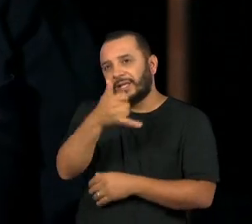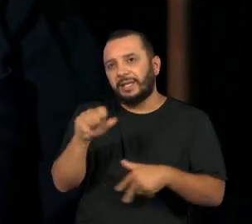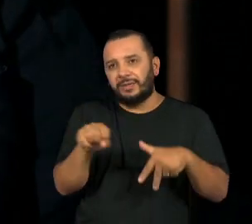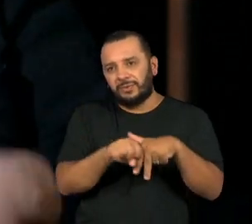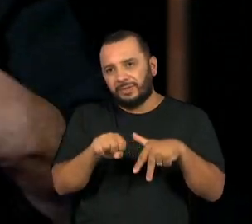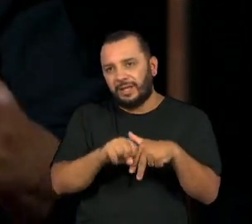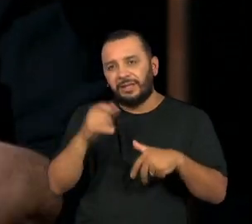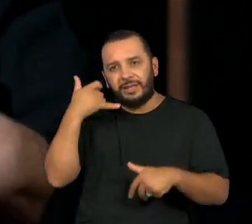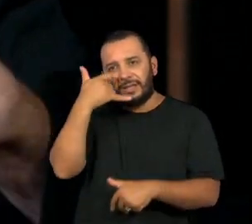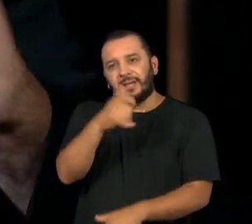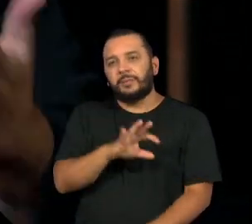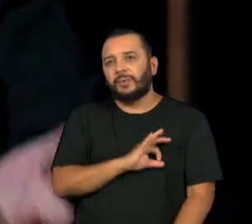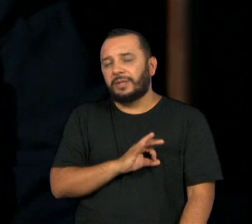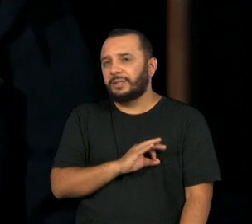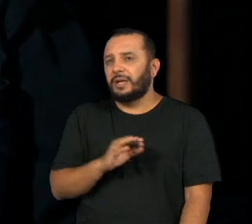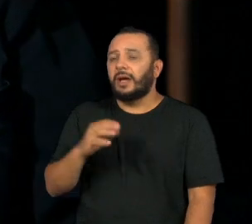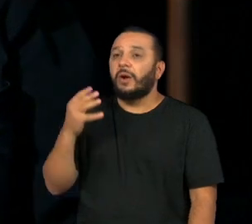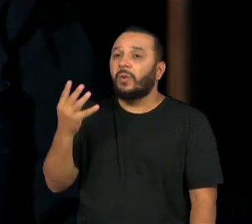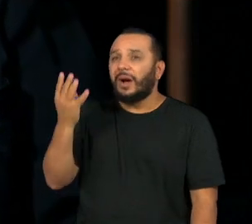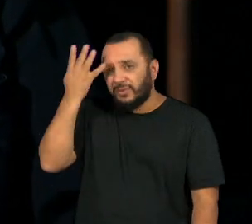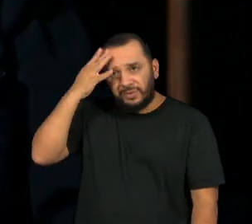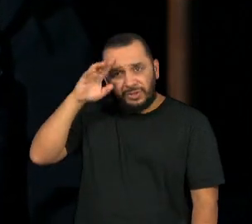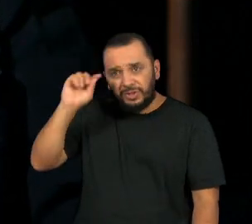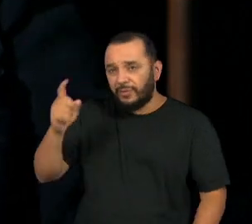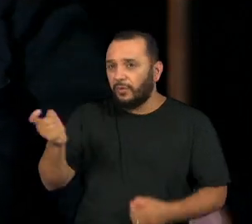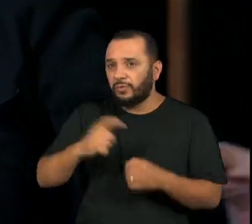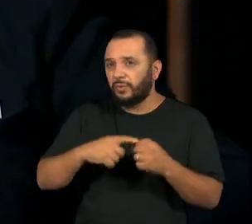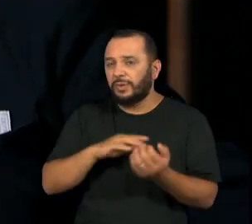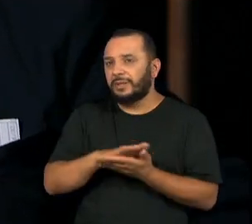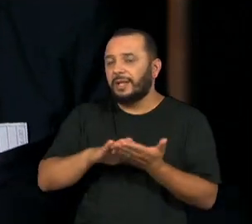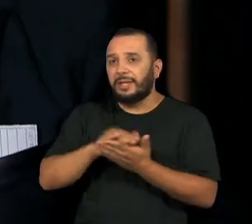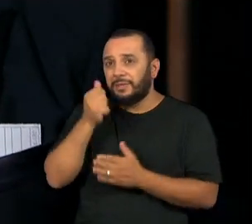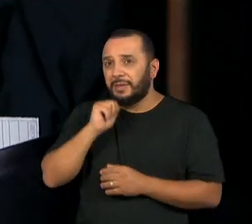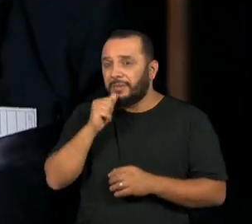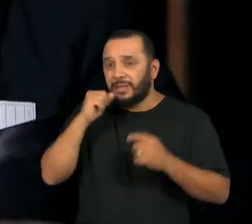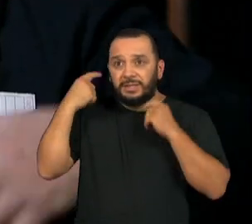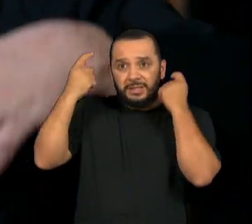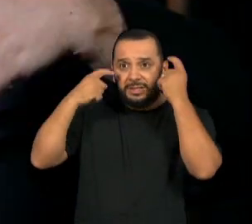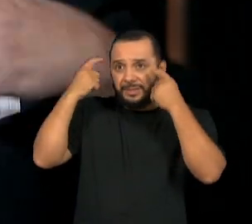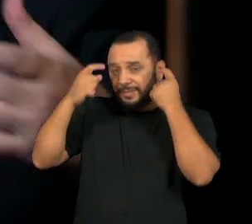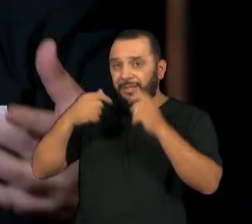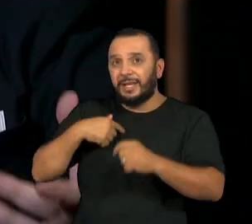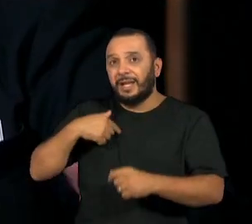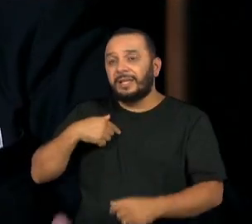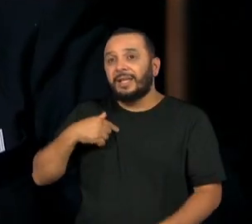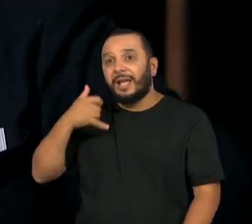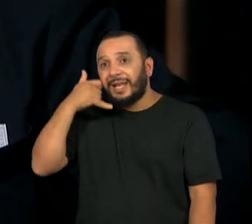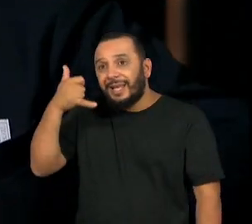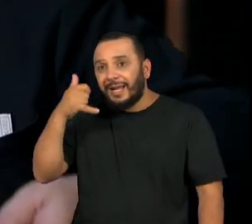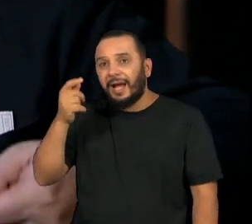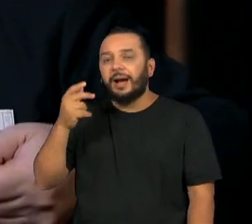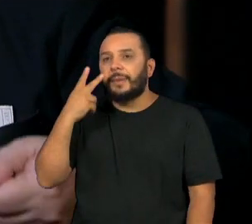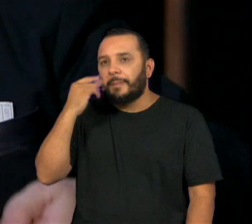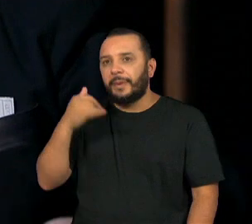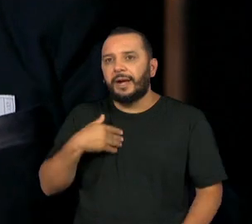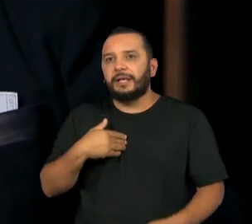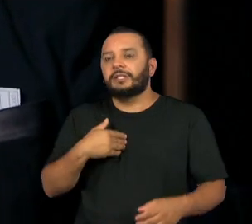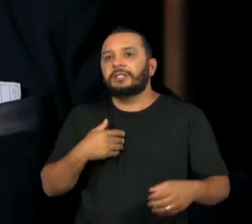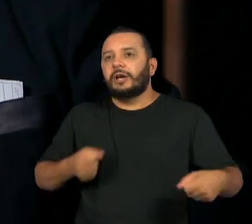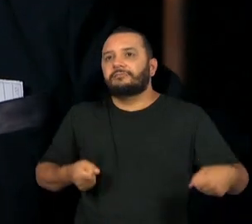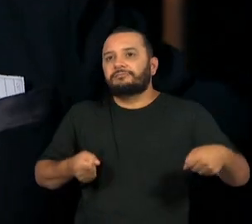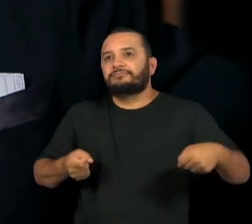polícia. Passaram-se 4 dias, papai não voltou. Minha mãe já estava desesperada. Quando ela estava indo ligar, meu pai chegou com 2 malas